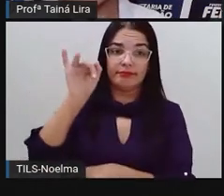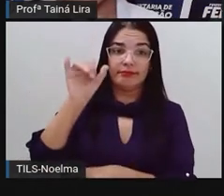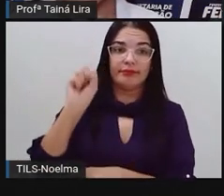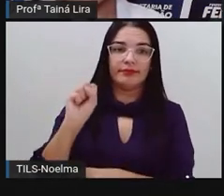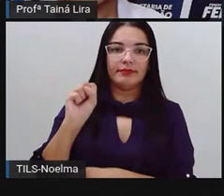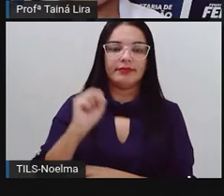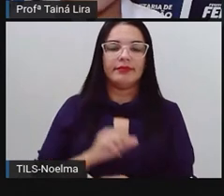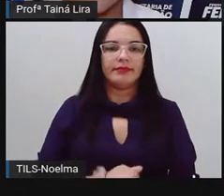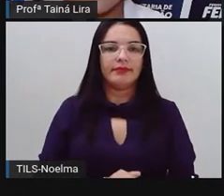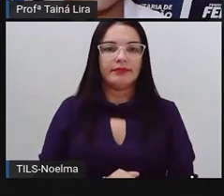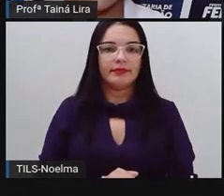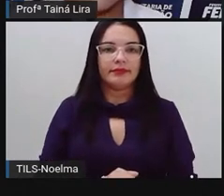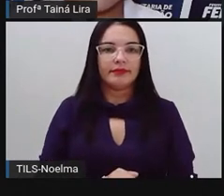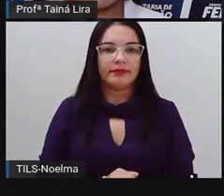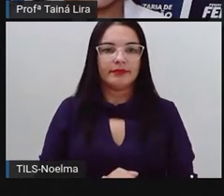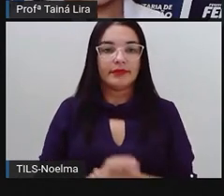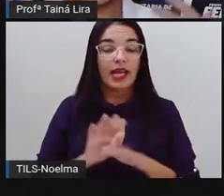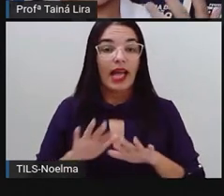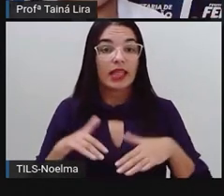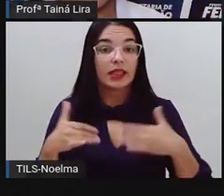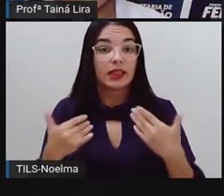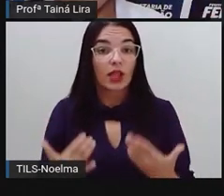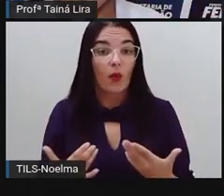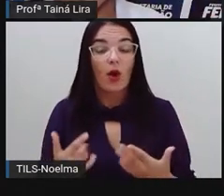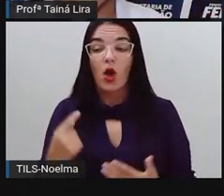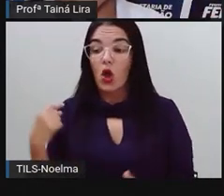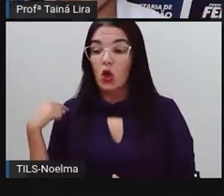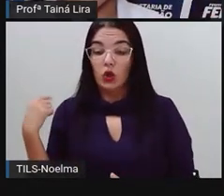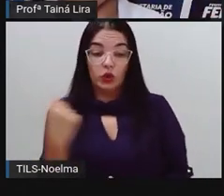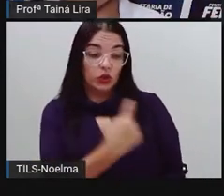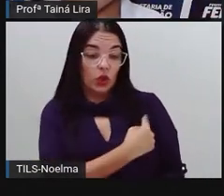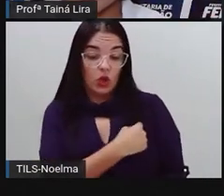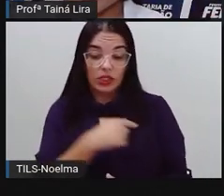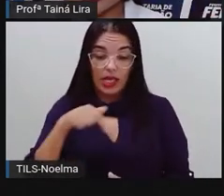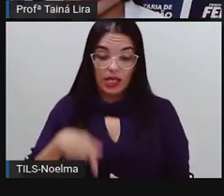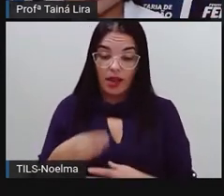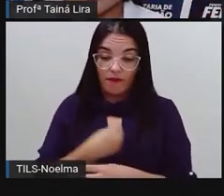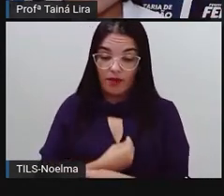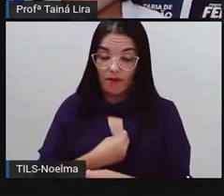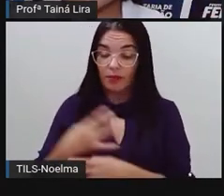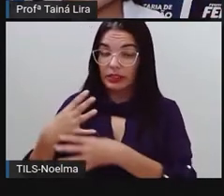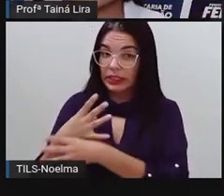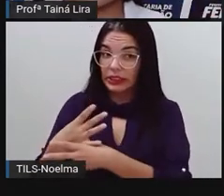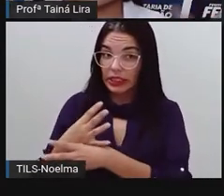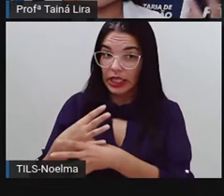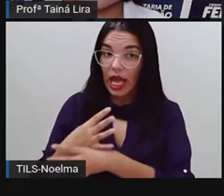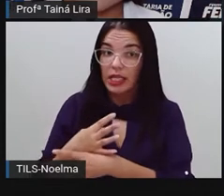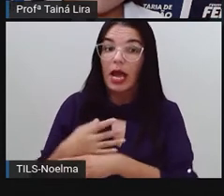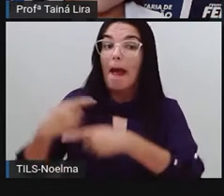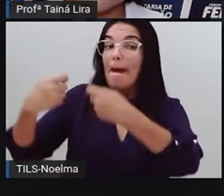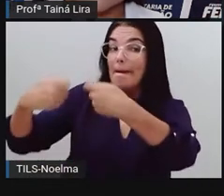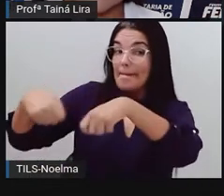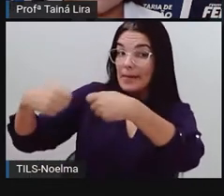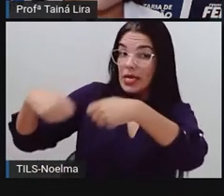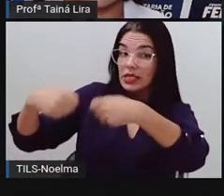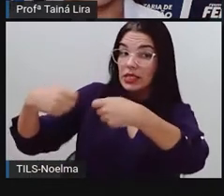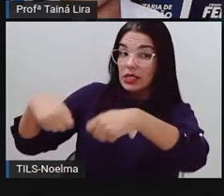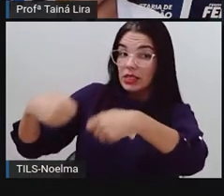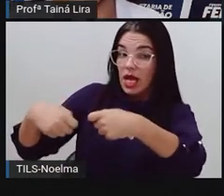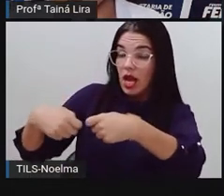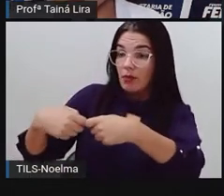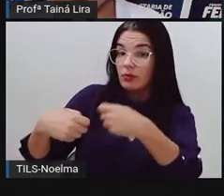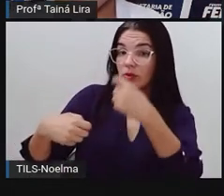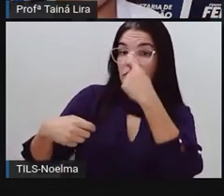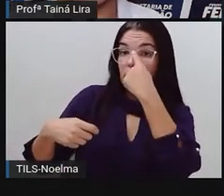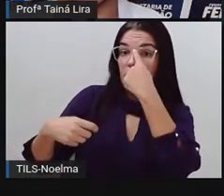então é a gente depende desses produtos que vem do campo para nossa alimentação tá